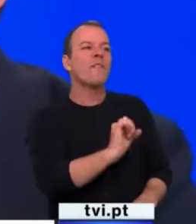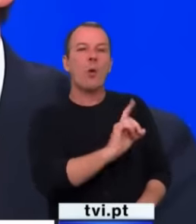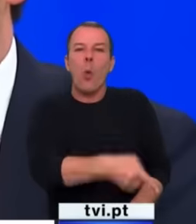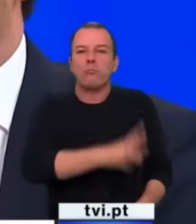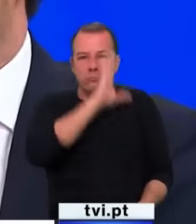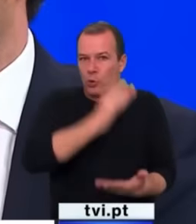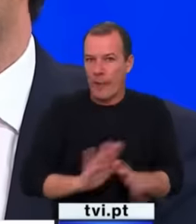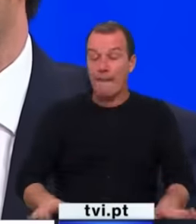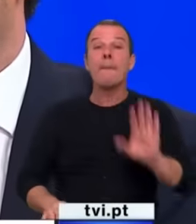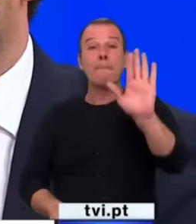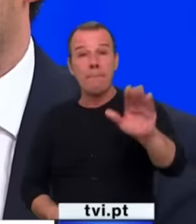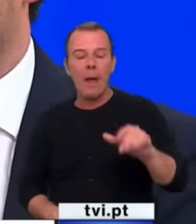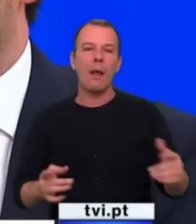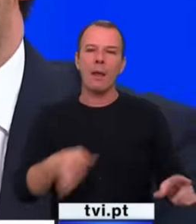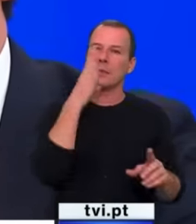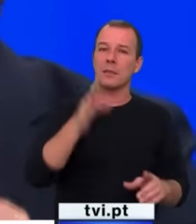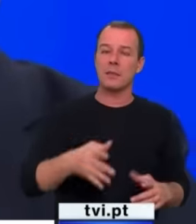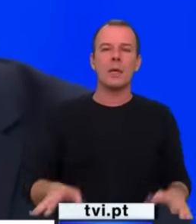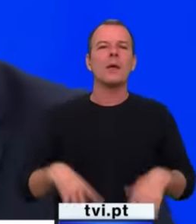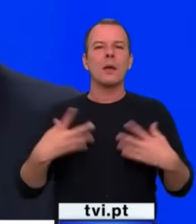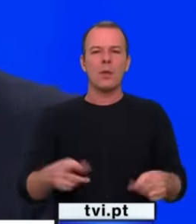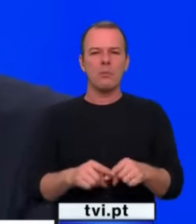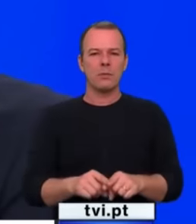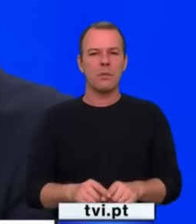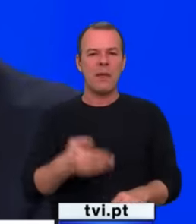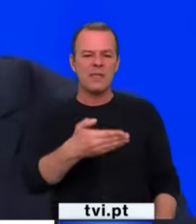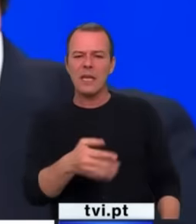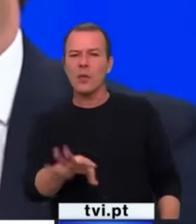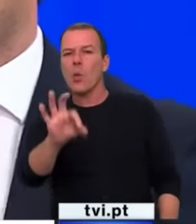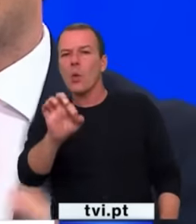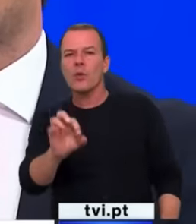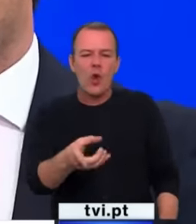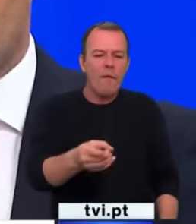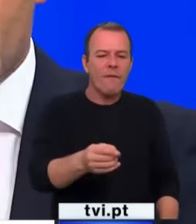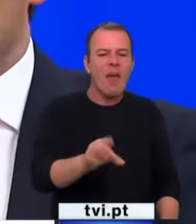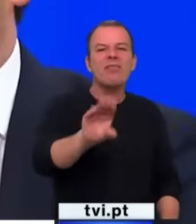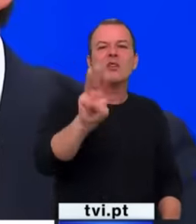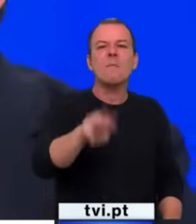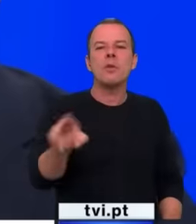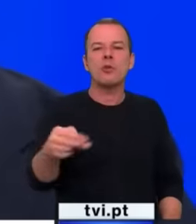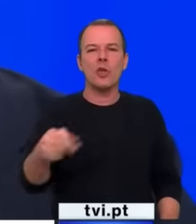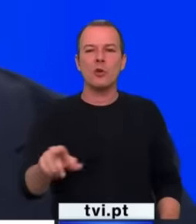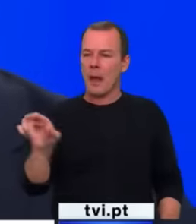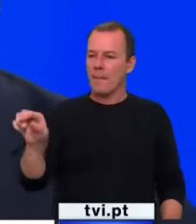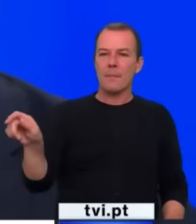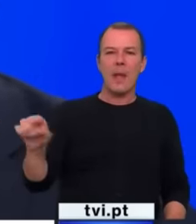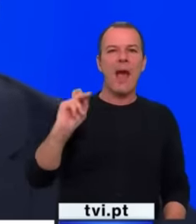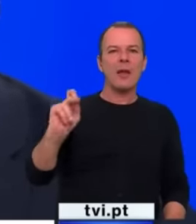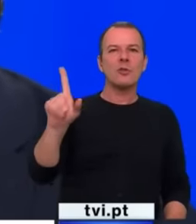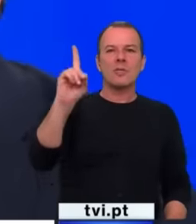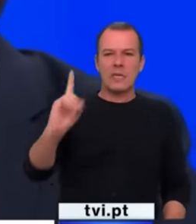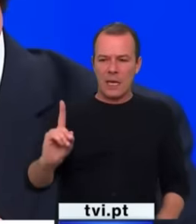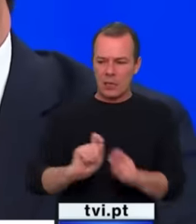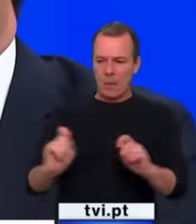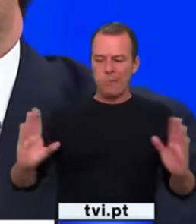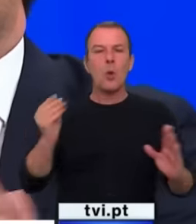coisa. Eu sei que nós podemos sempre dizer assim, como é que vamos buscar 7 ou 9 ou 10 mil milhões de euros em 6 anos? Mas quando olhamos para as contas do Estado, nós percebemos hoje.